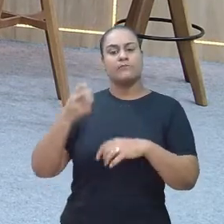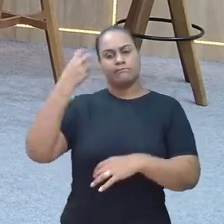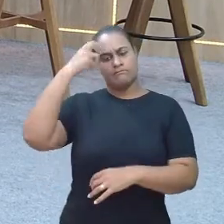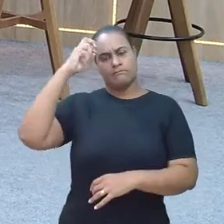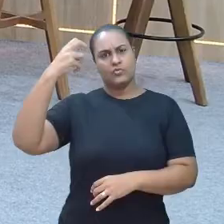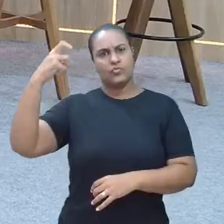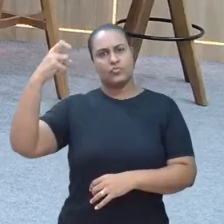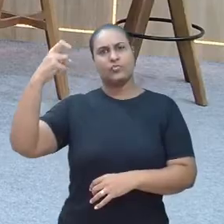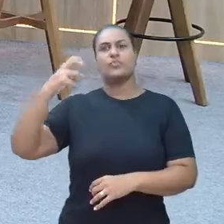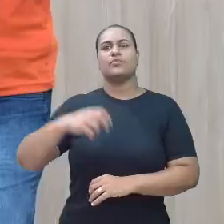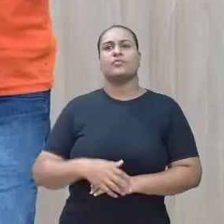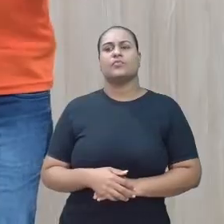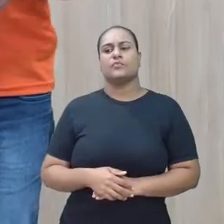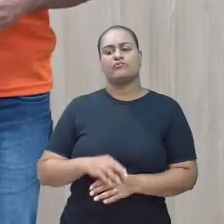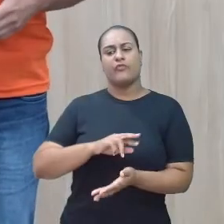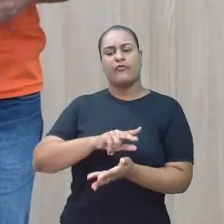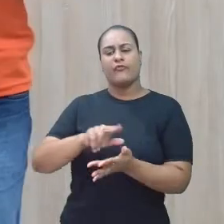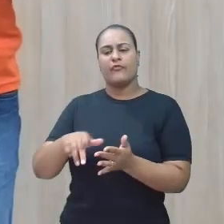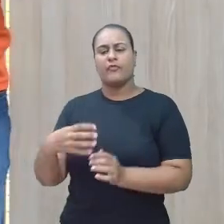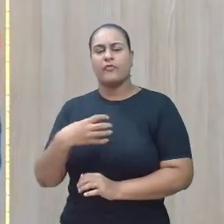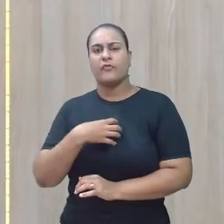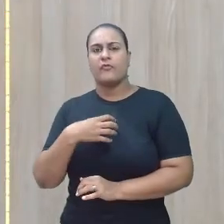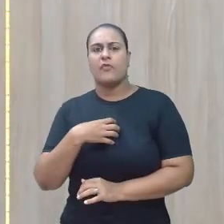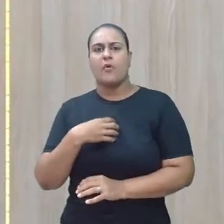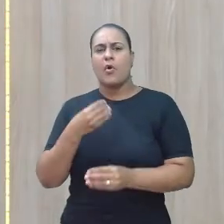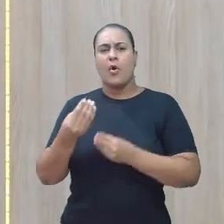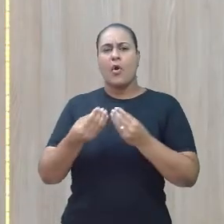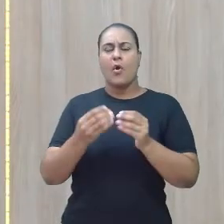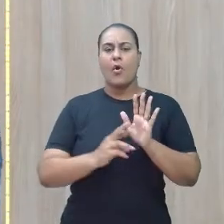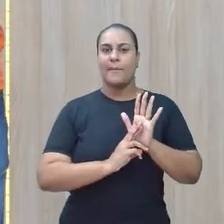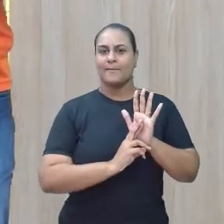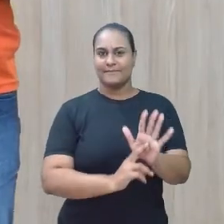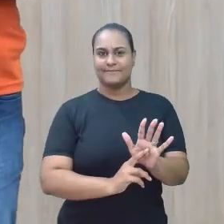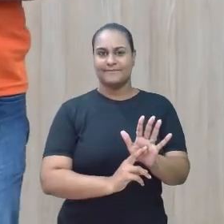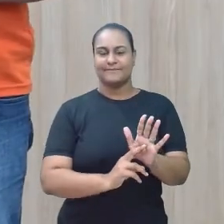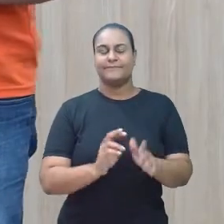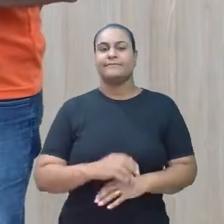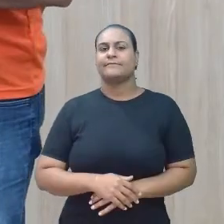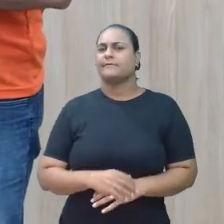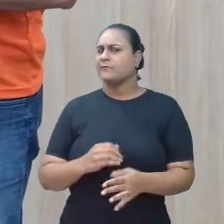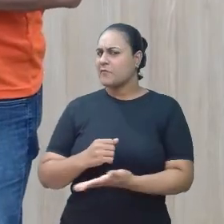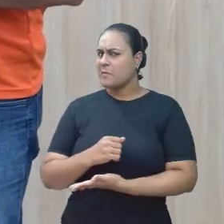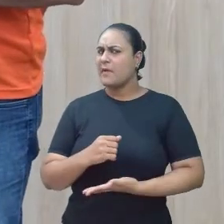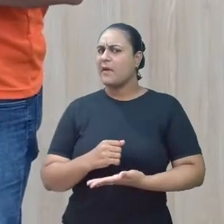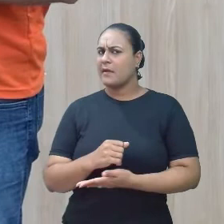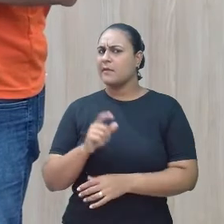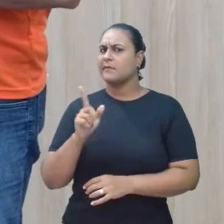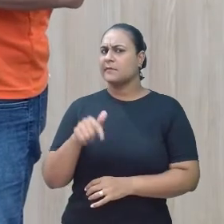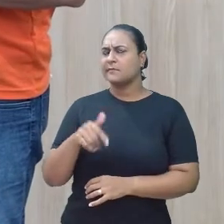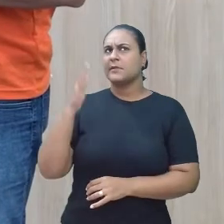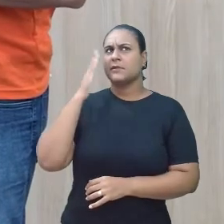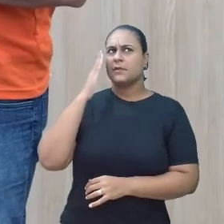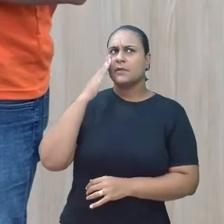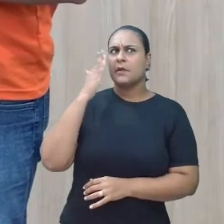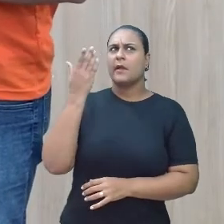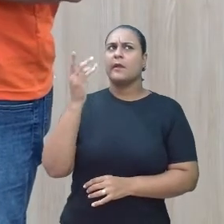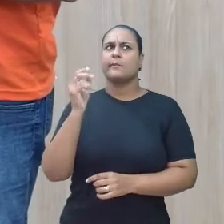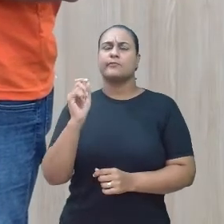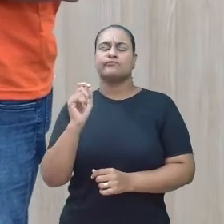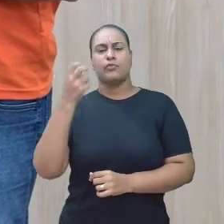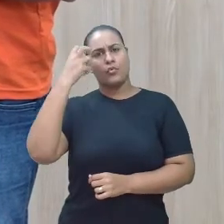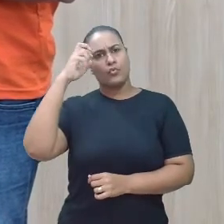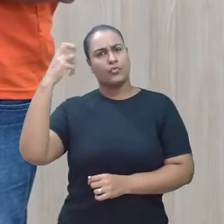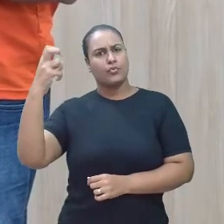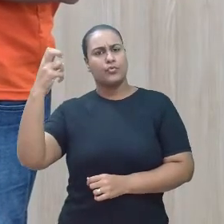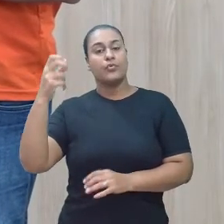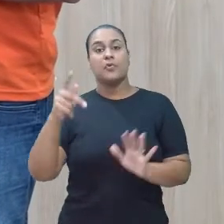cultura, e as diferentes formas com que essa cultura ela é representada. Então foi basicamente isso. Entendemos um pouco mais sobre o que é cultura e também o